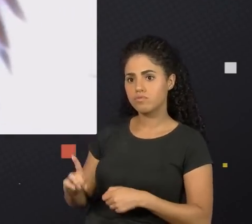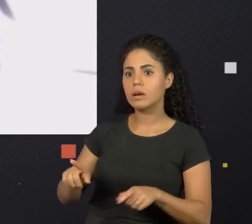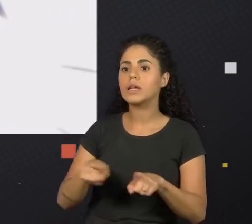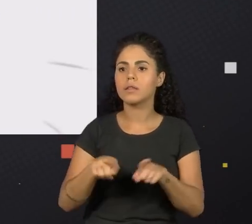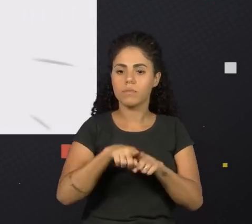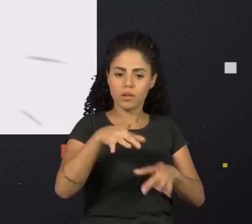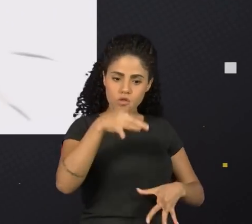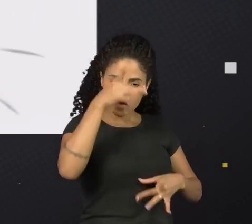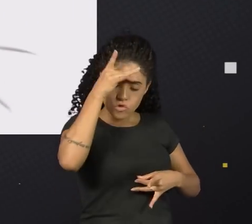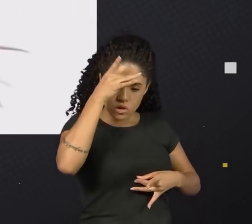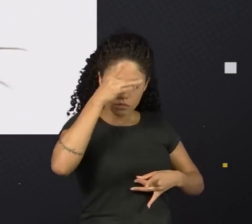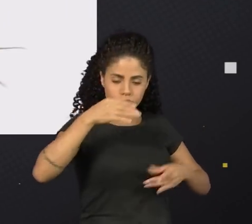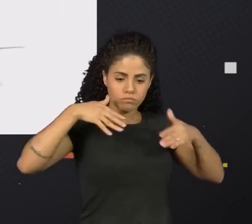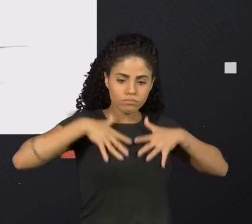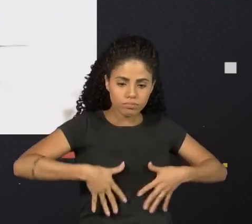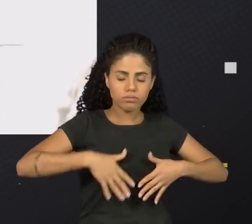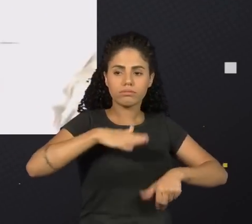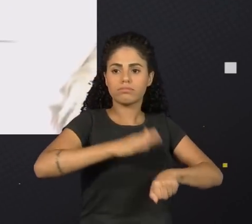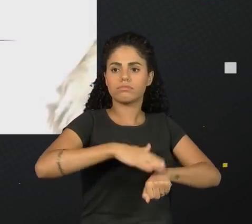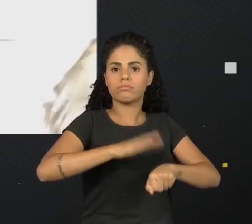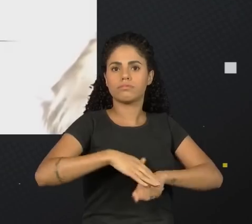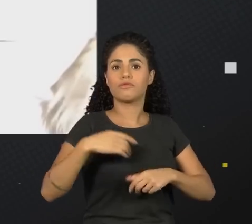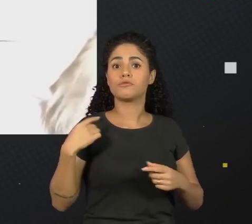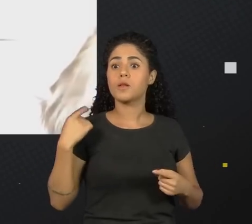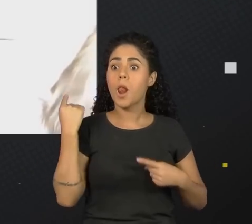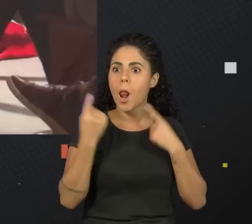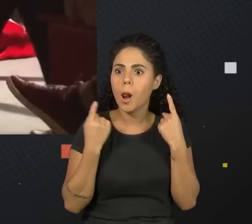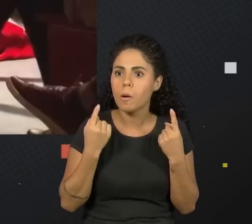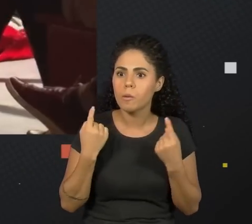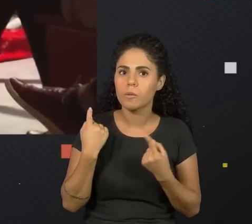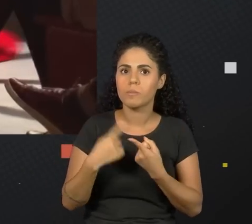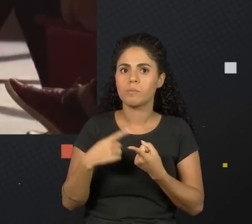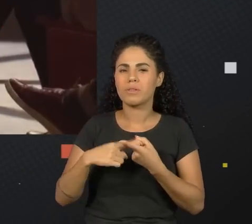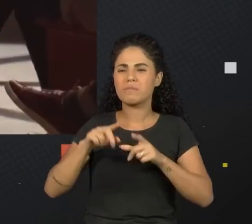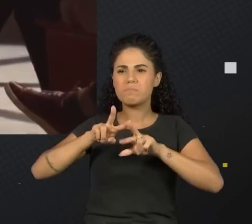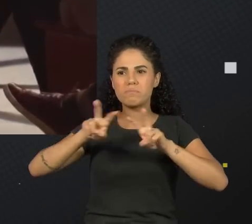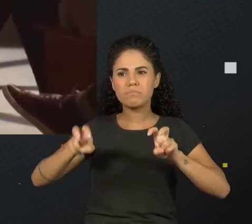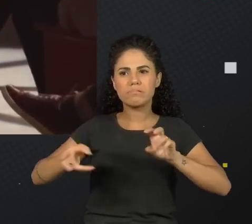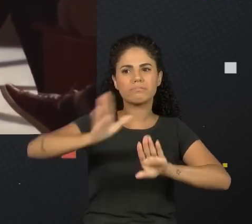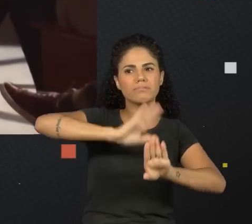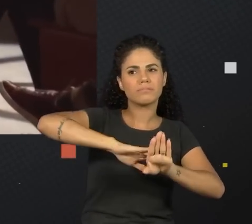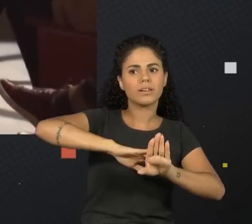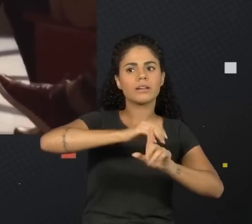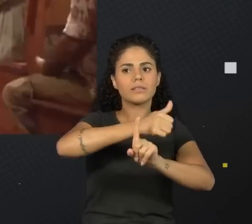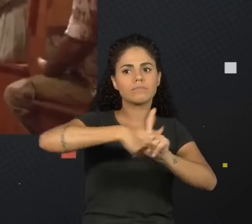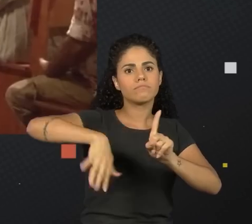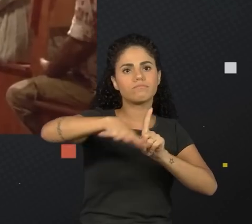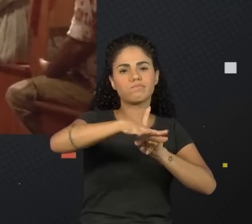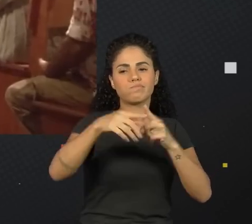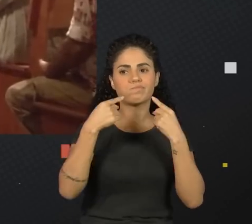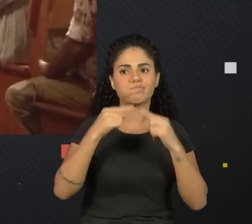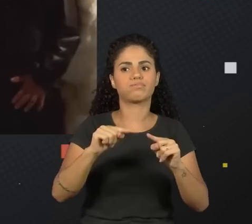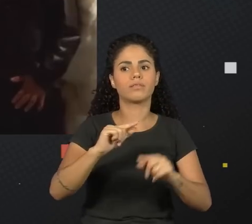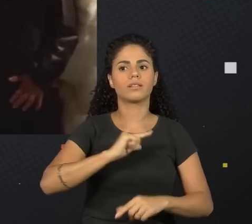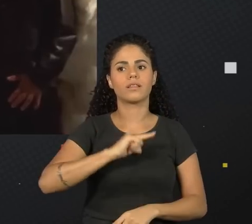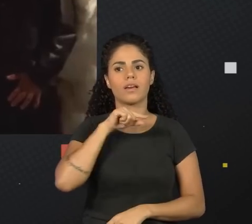e produzia aquela loucura. Ela é muito política, essa obra. Muito política. Zé